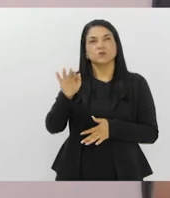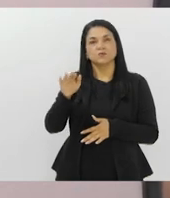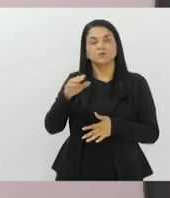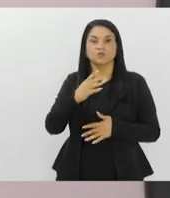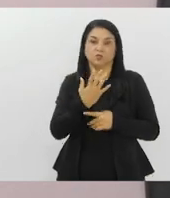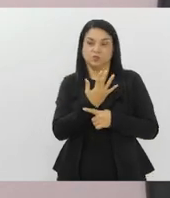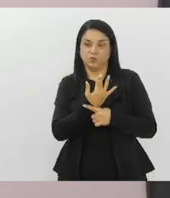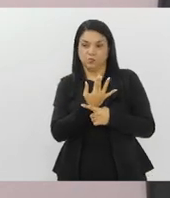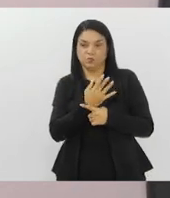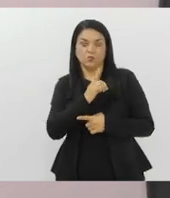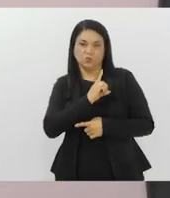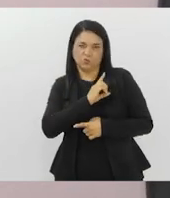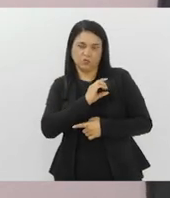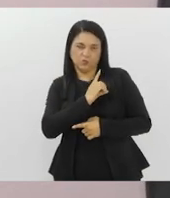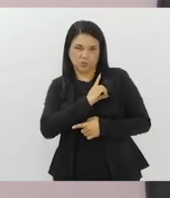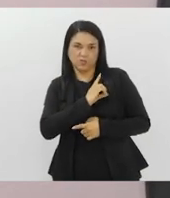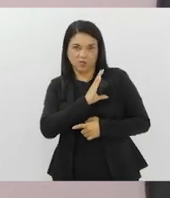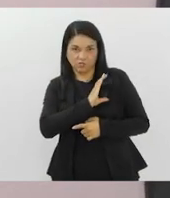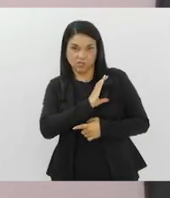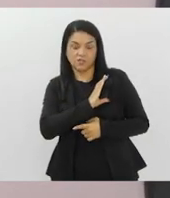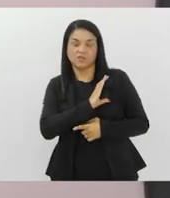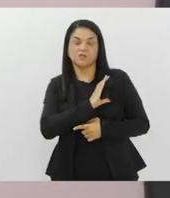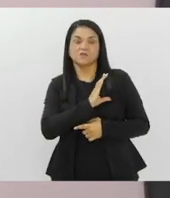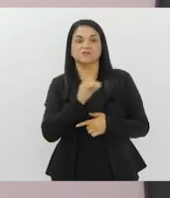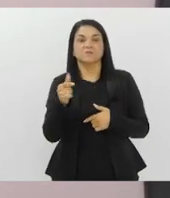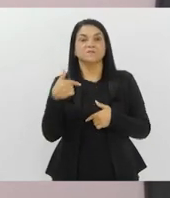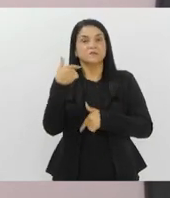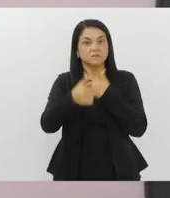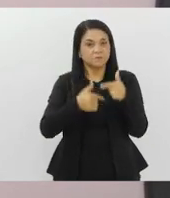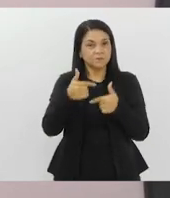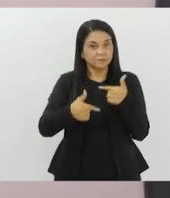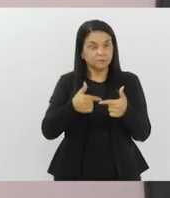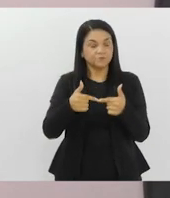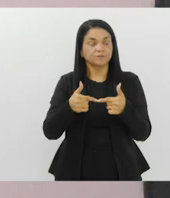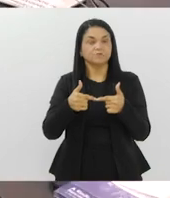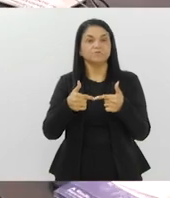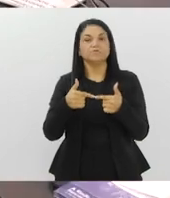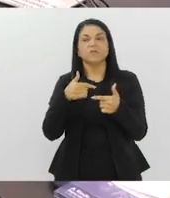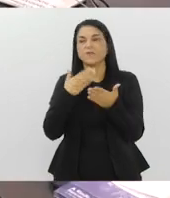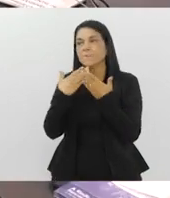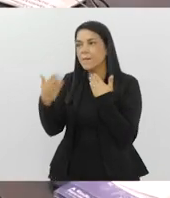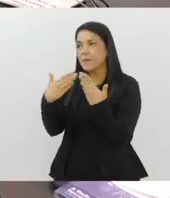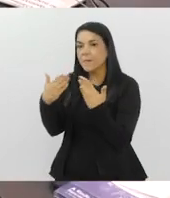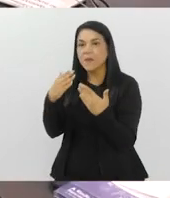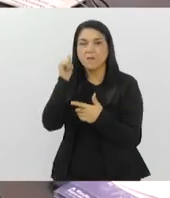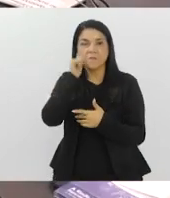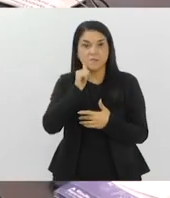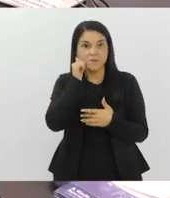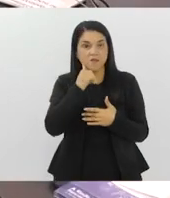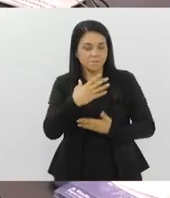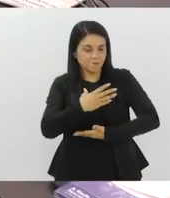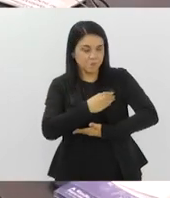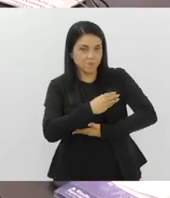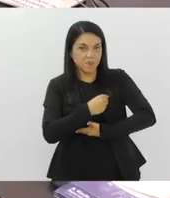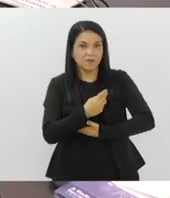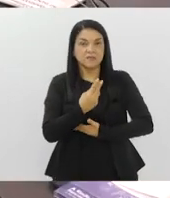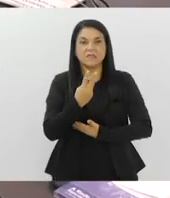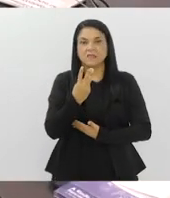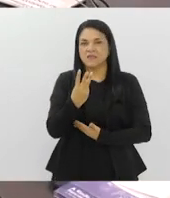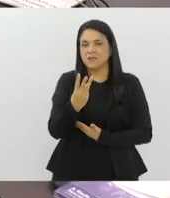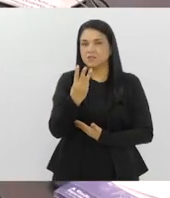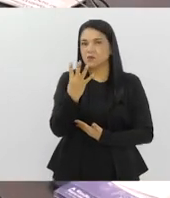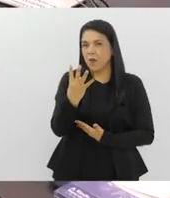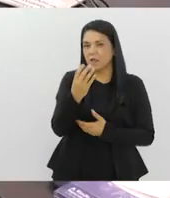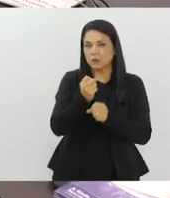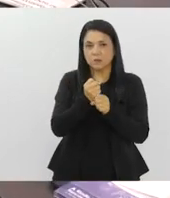27 anos. É, indo não muito longe da capital, eu venho conversando com mulheres que amamentam por 3, 4 anos, mas que